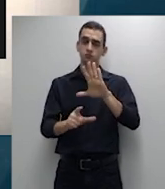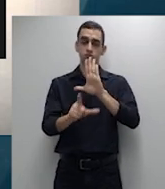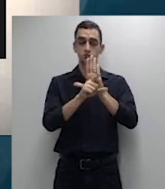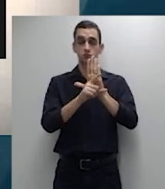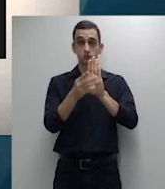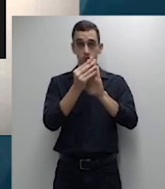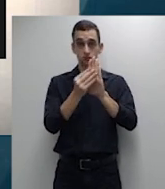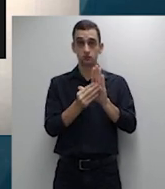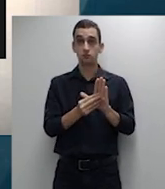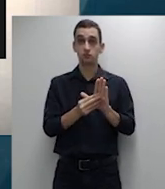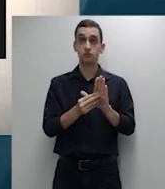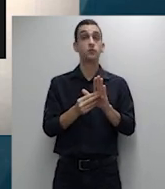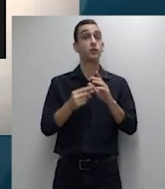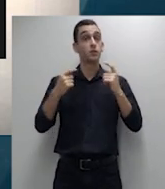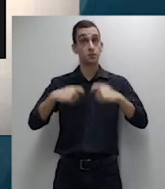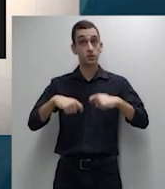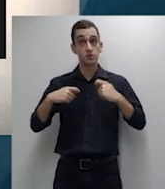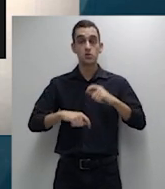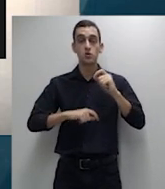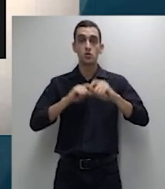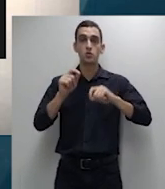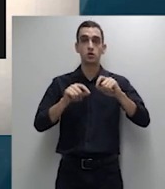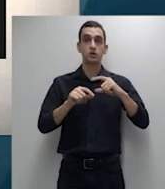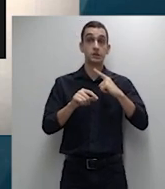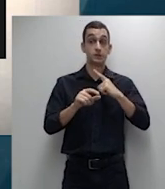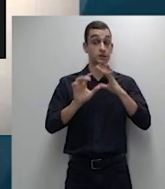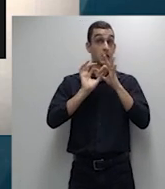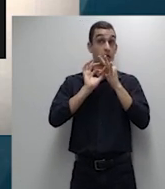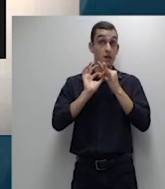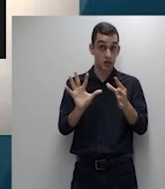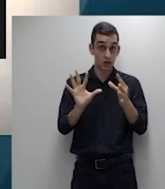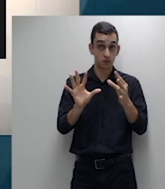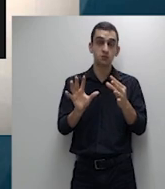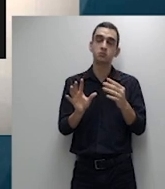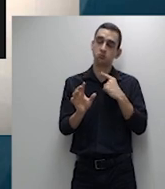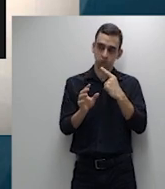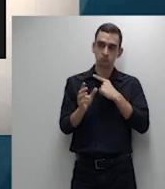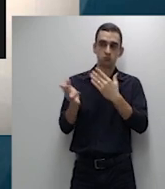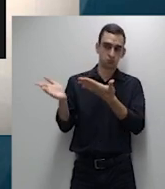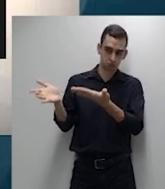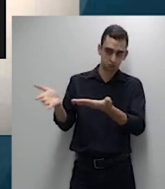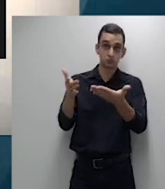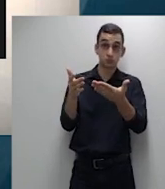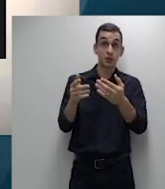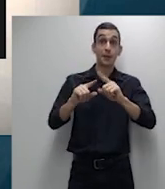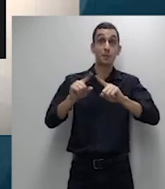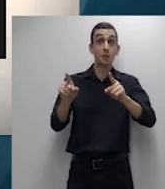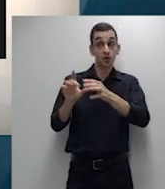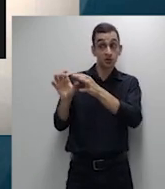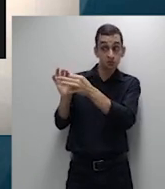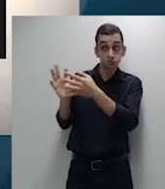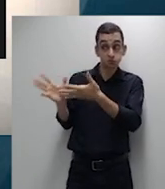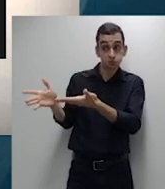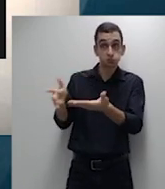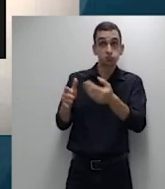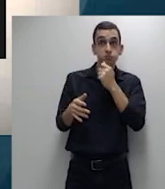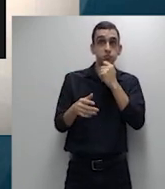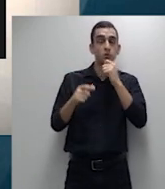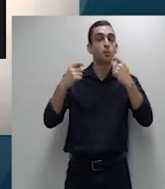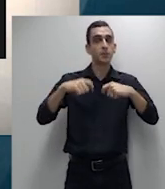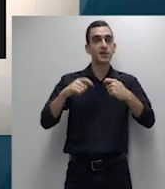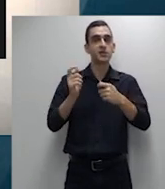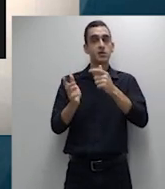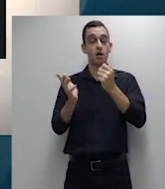95 desde que tal elevação seja autorizada pelo poder concedente esteja expressamente prevista no contrato de concessão